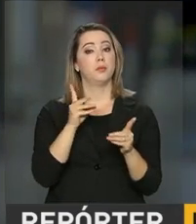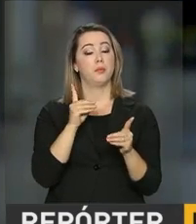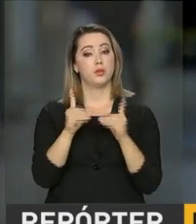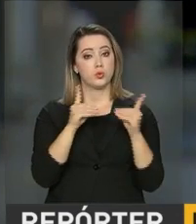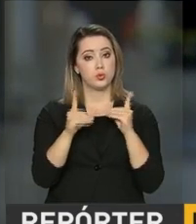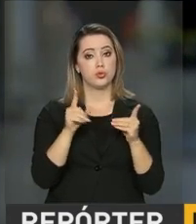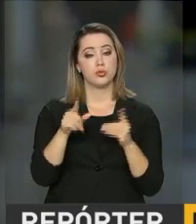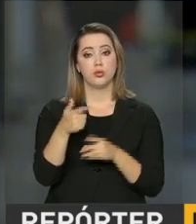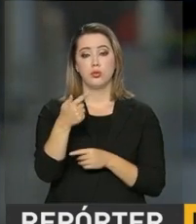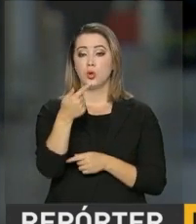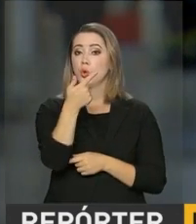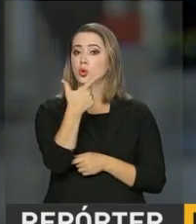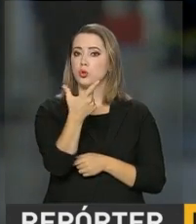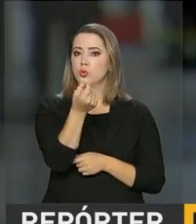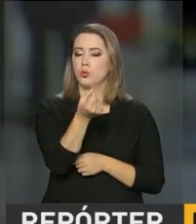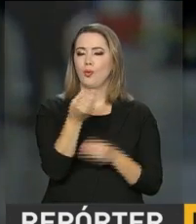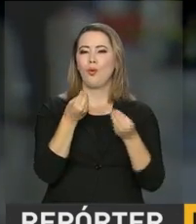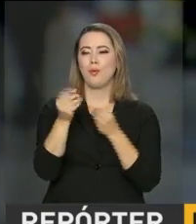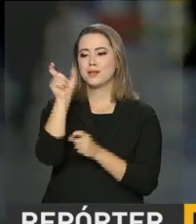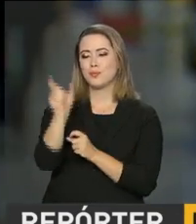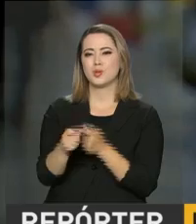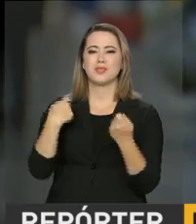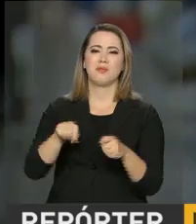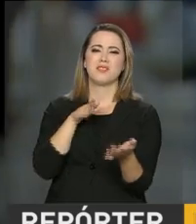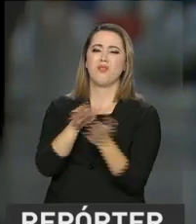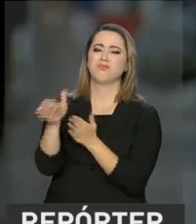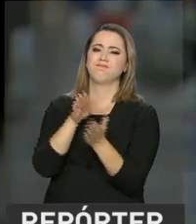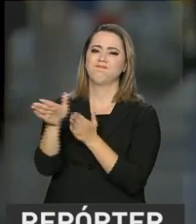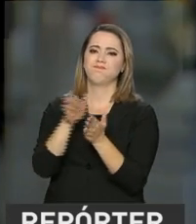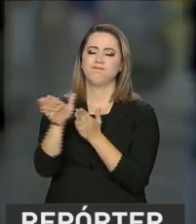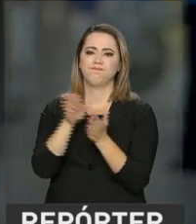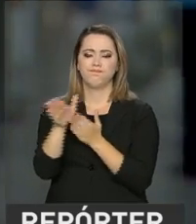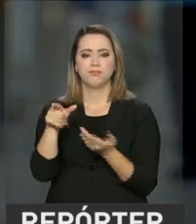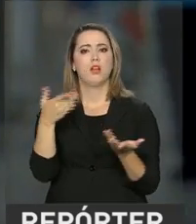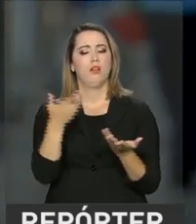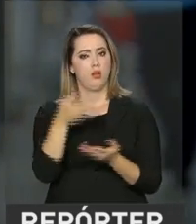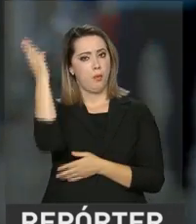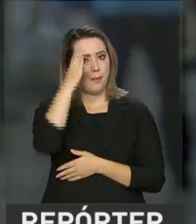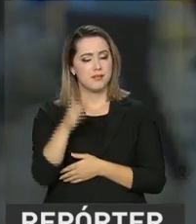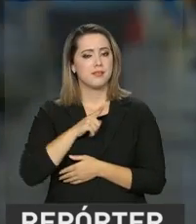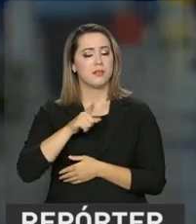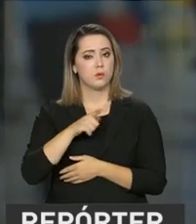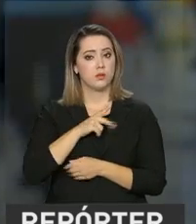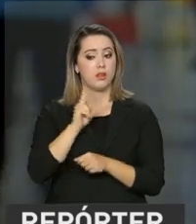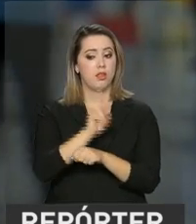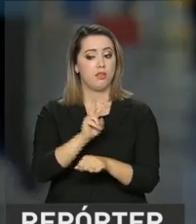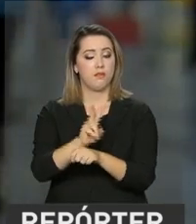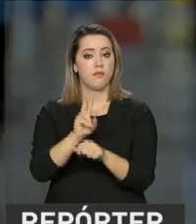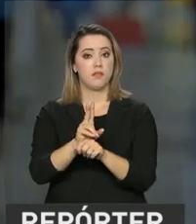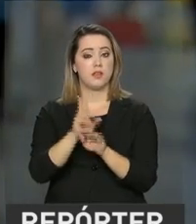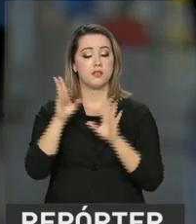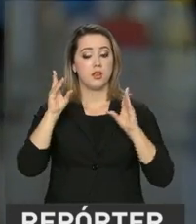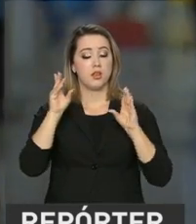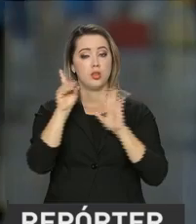do G20 é a situação dos refugiados. O Brasil tem na defesa dos direitos humanos uma das suas principais bandeiras e